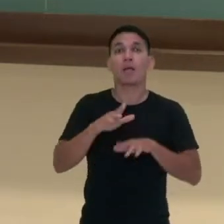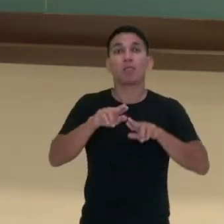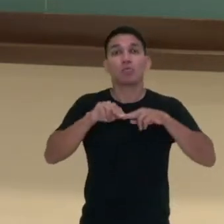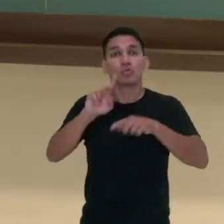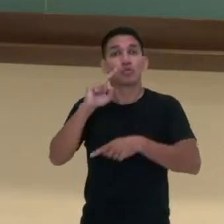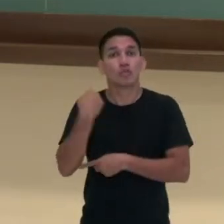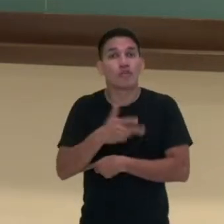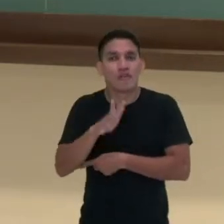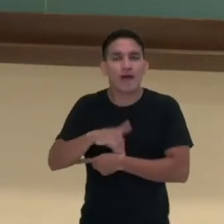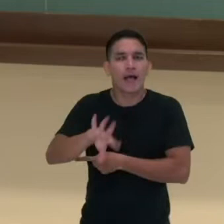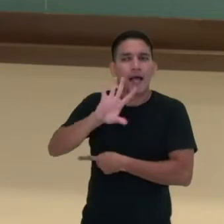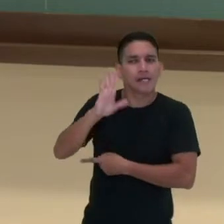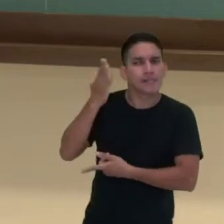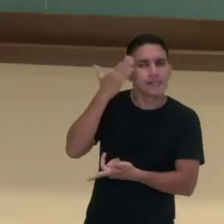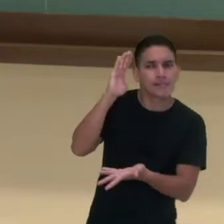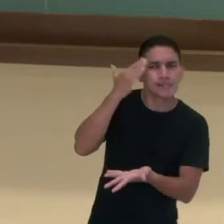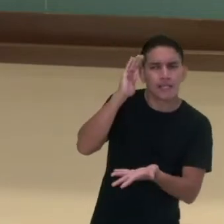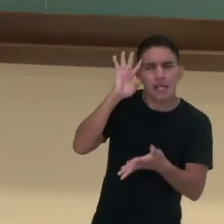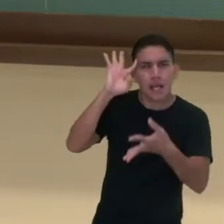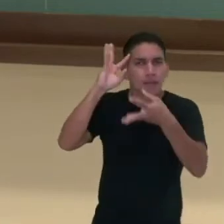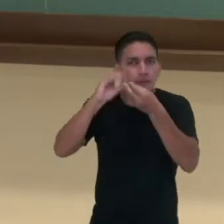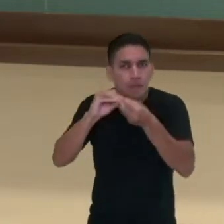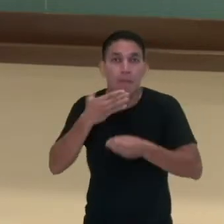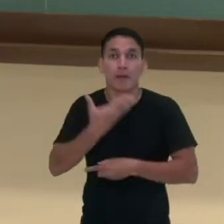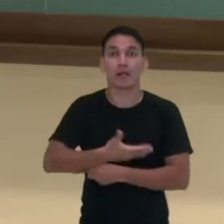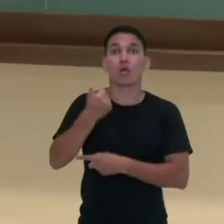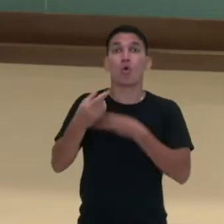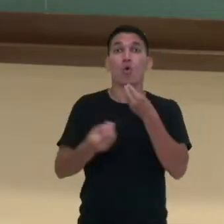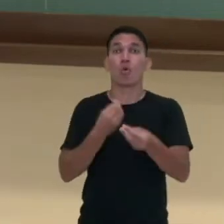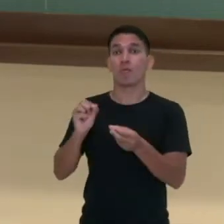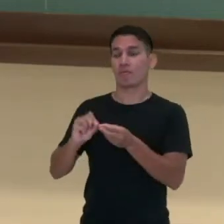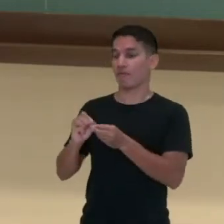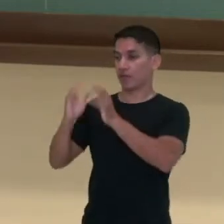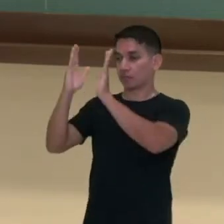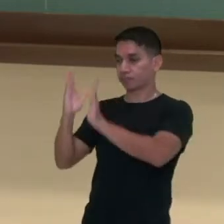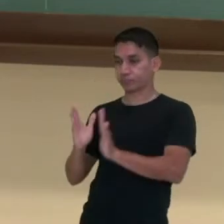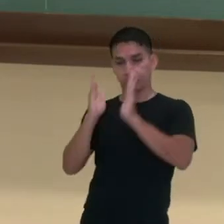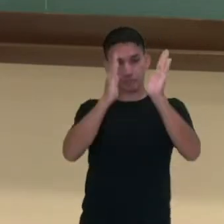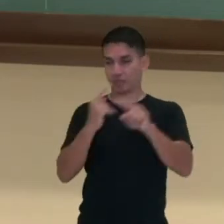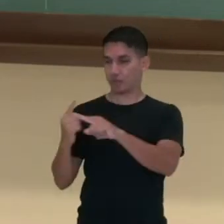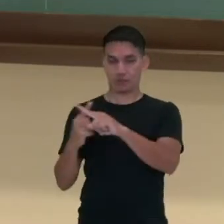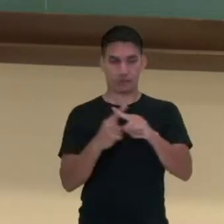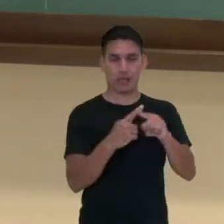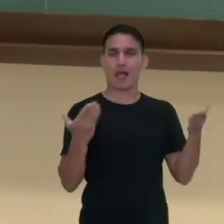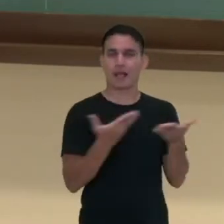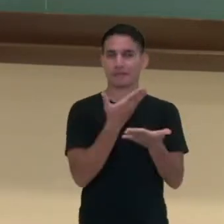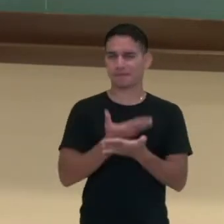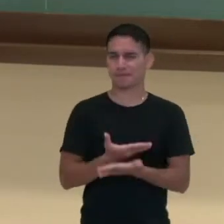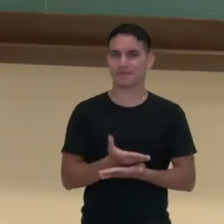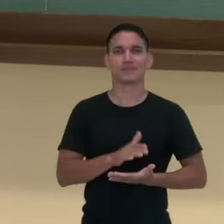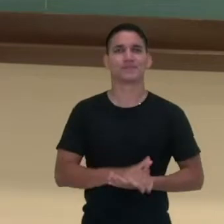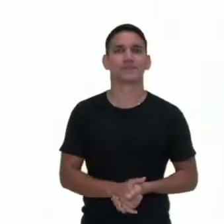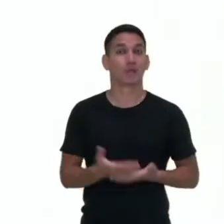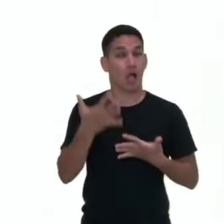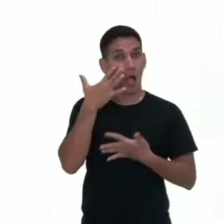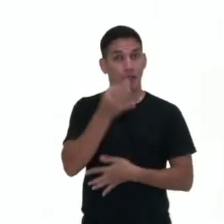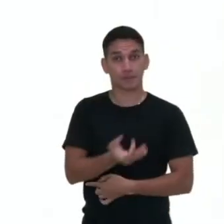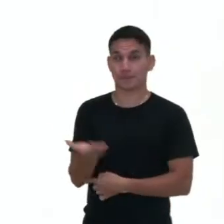entender tudo isso, como realizar a multiplicação entre duas matrizes na aula de hoje, né? Acompanhe a